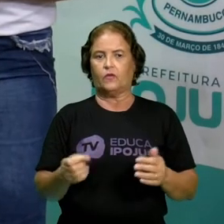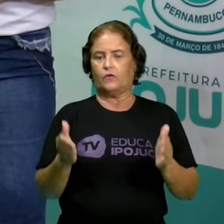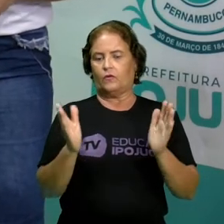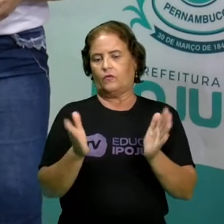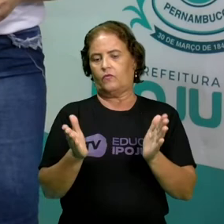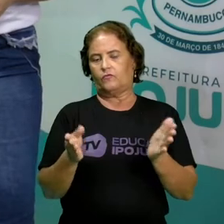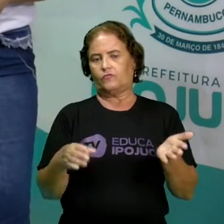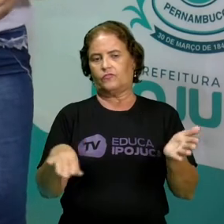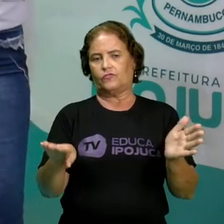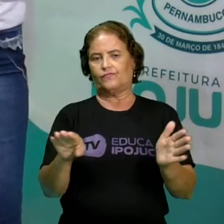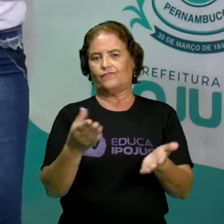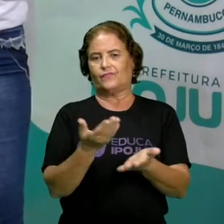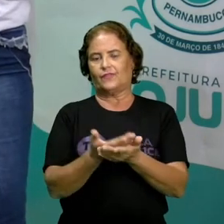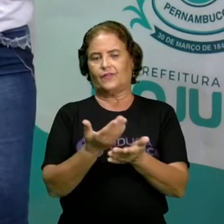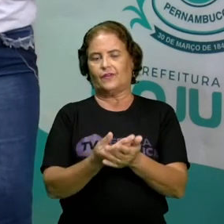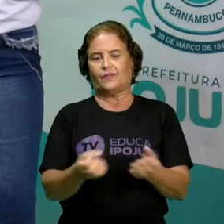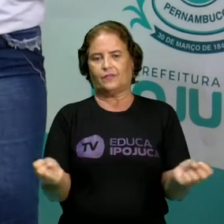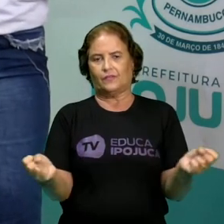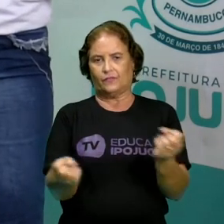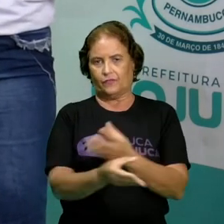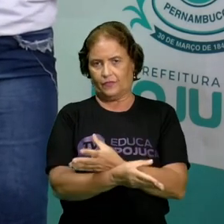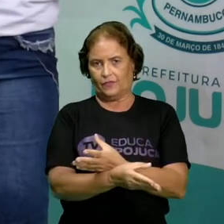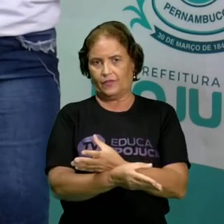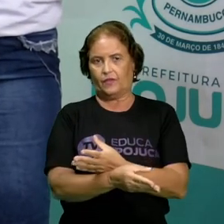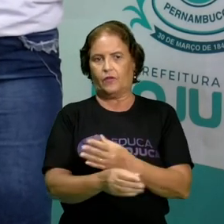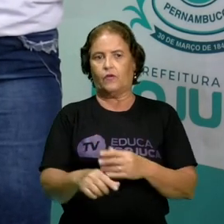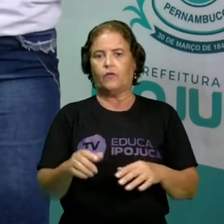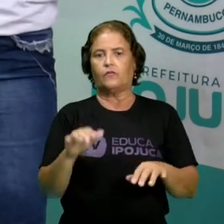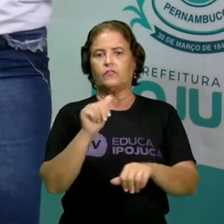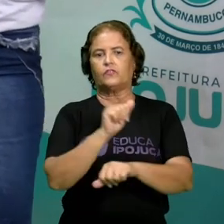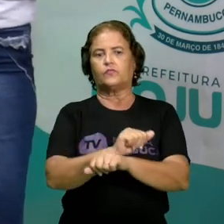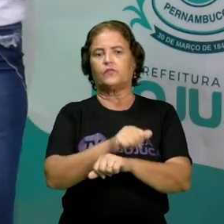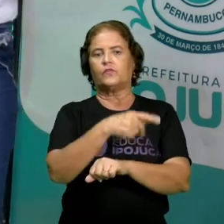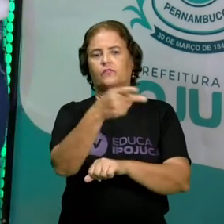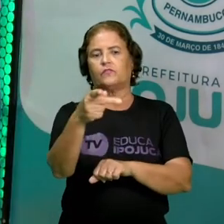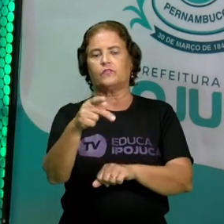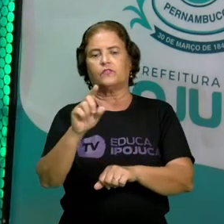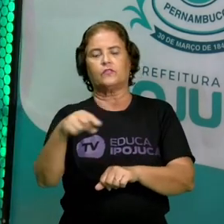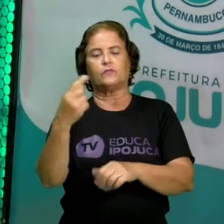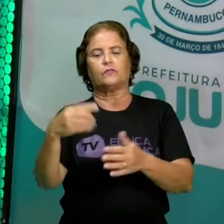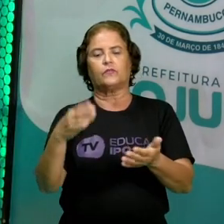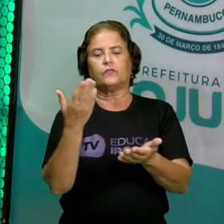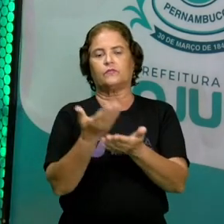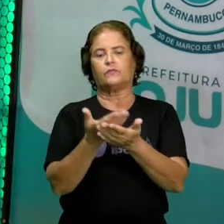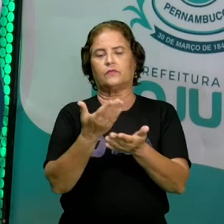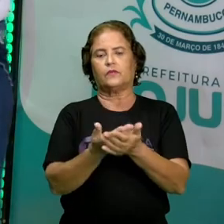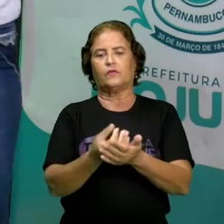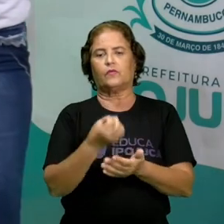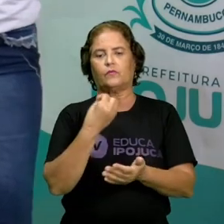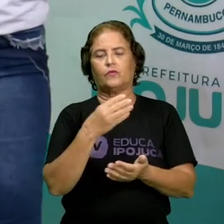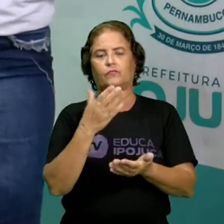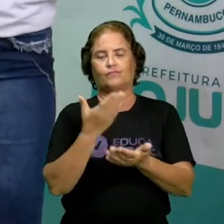está chegando ao final. Aguardo vocês na próxima aula. Bons estudos!